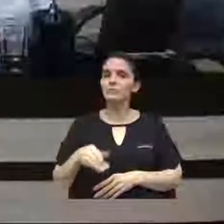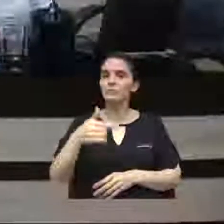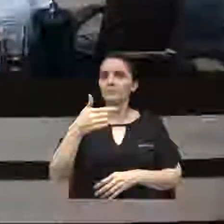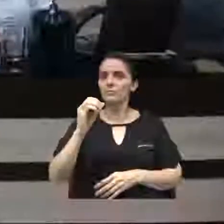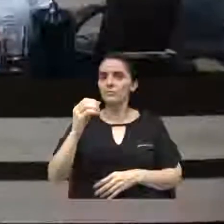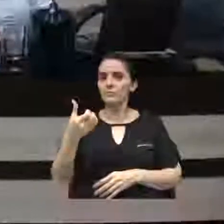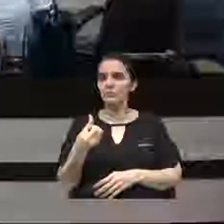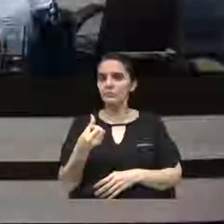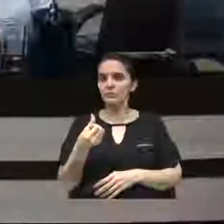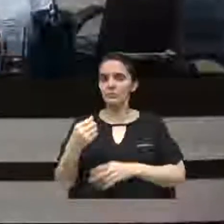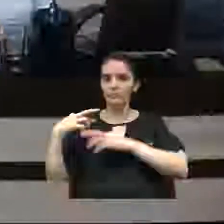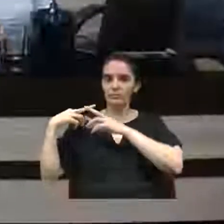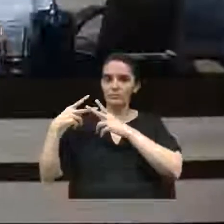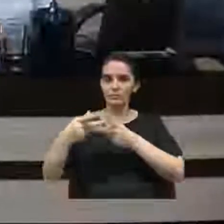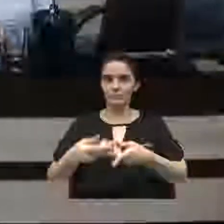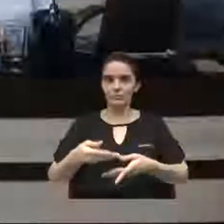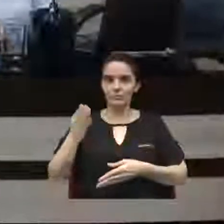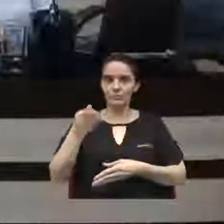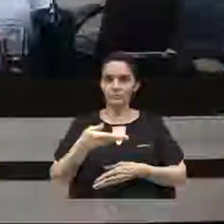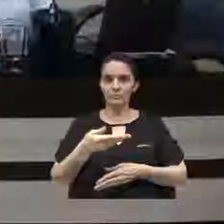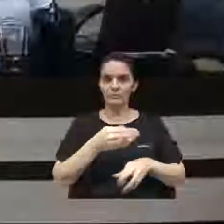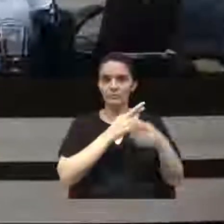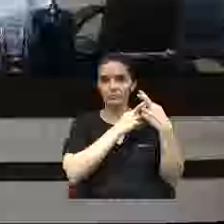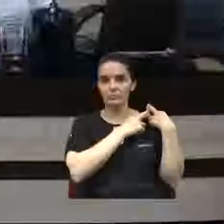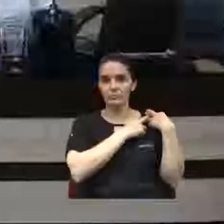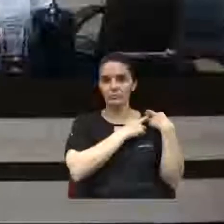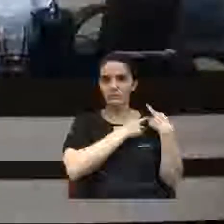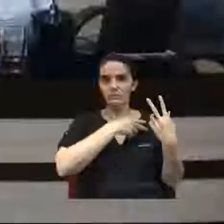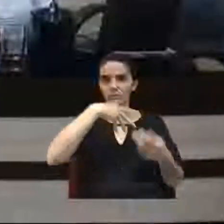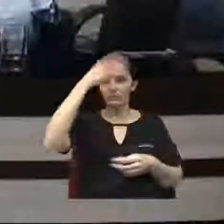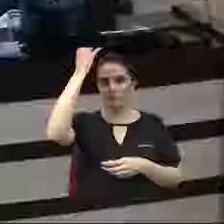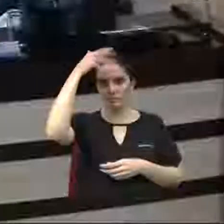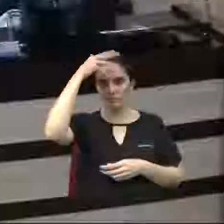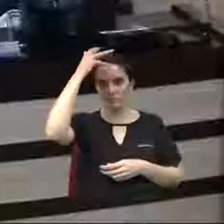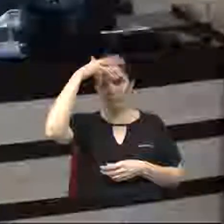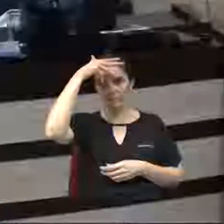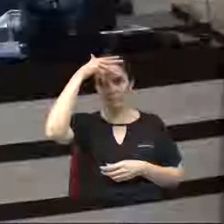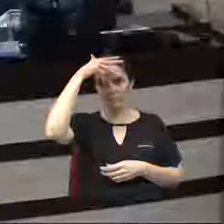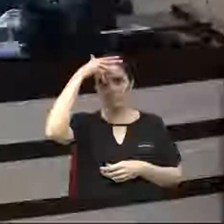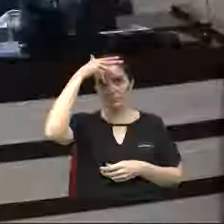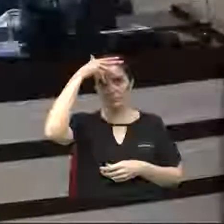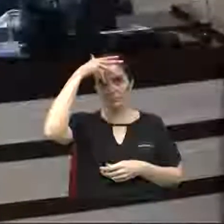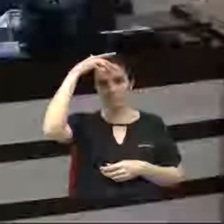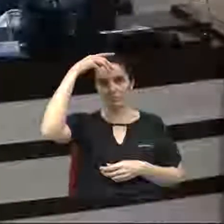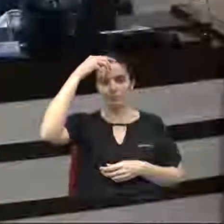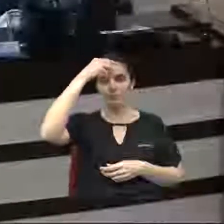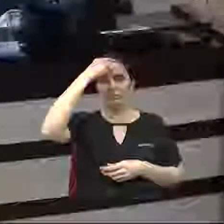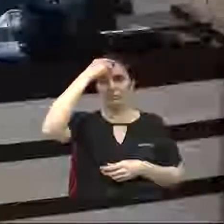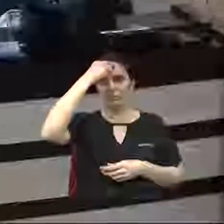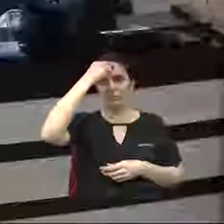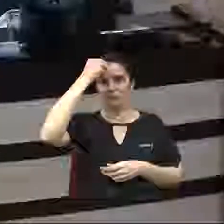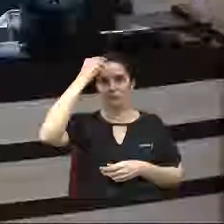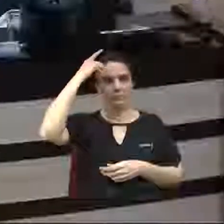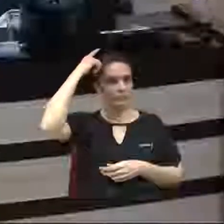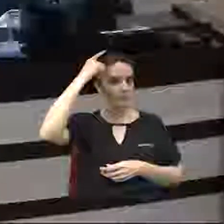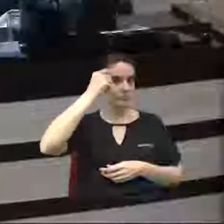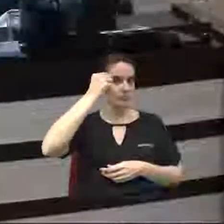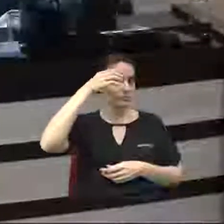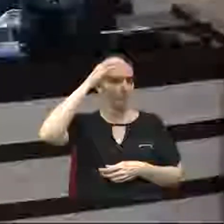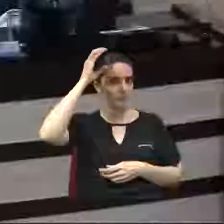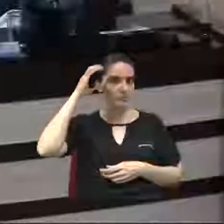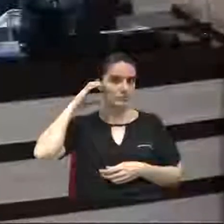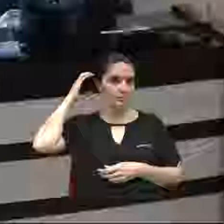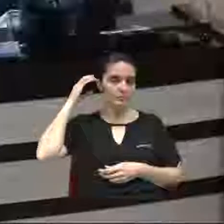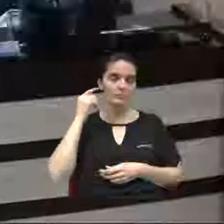663/2016 e suas alterações. Autoria da vereadora Érica Cristina Tanquimoia, Anderson Cornélio Pereira, Carolina de Moraes Pontes,